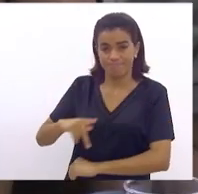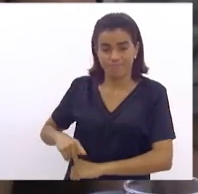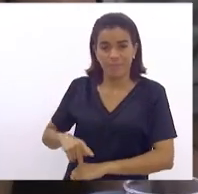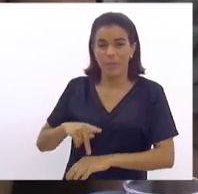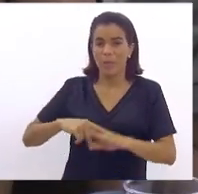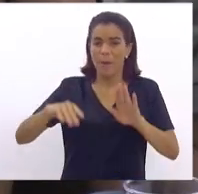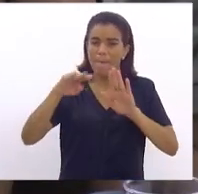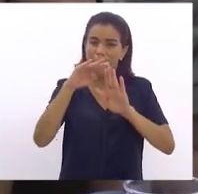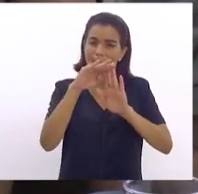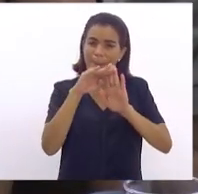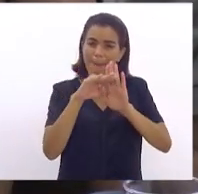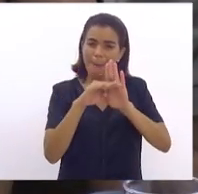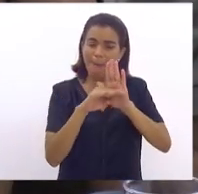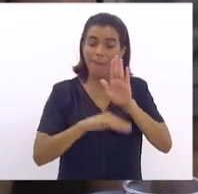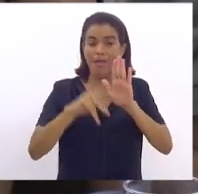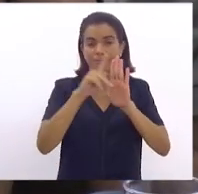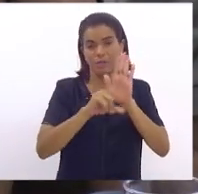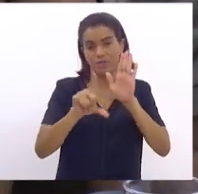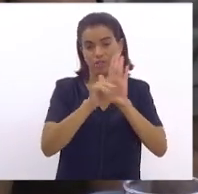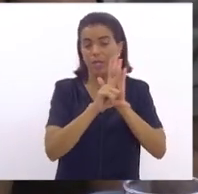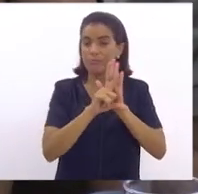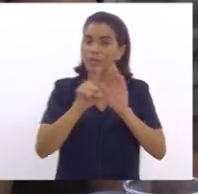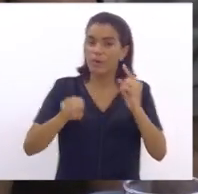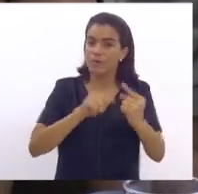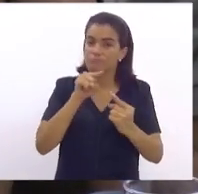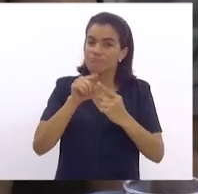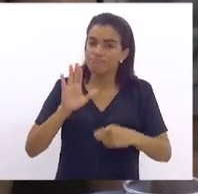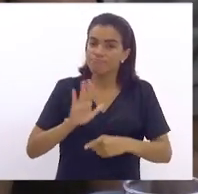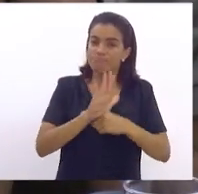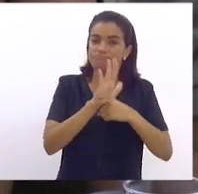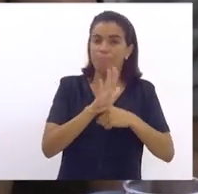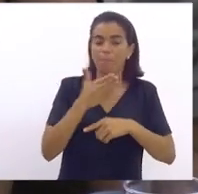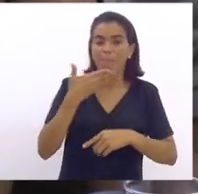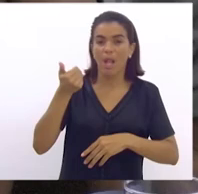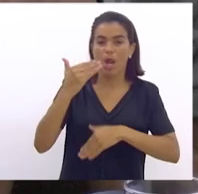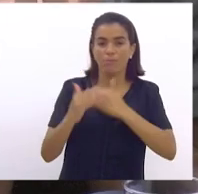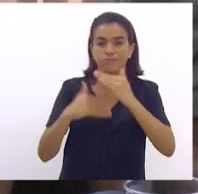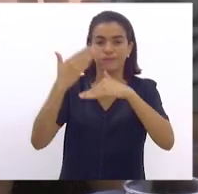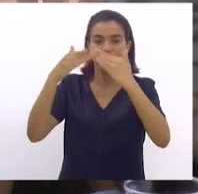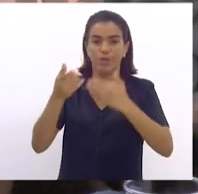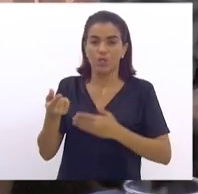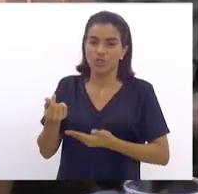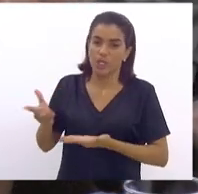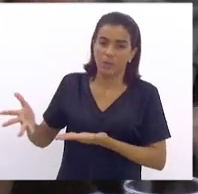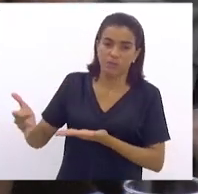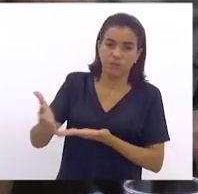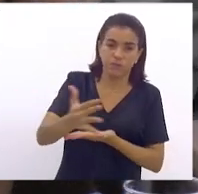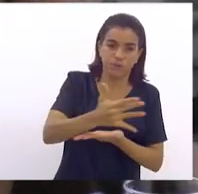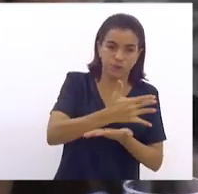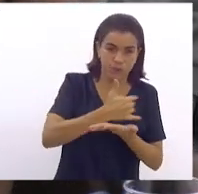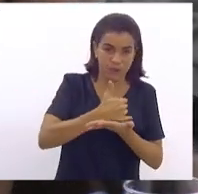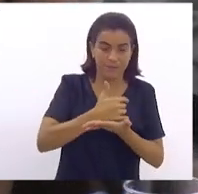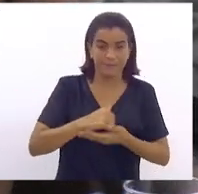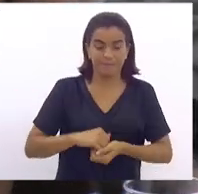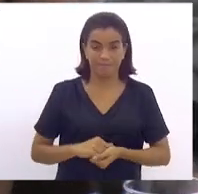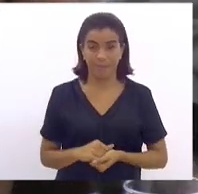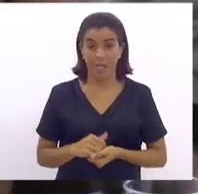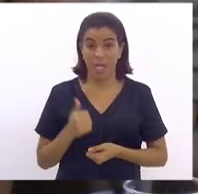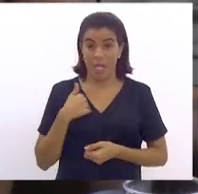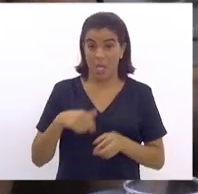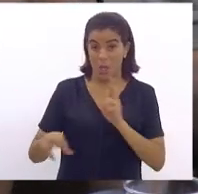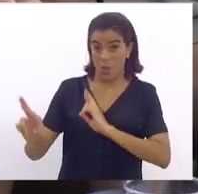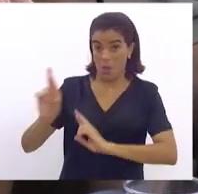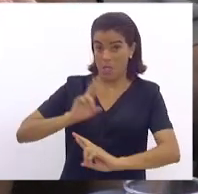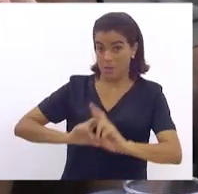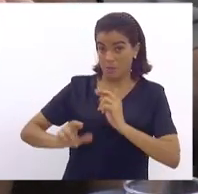que podiam trazer melhoria de desempenho de caixa, e incluiu de Vossa Excelência. A resposta que eu tive